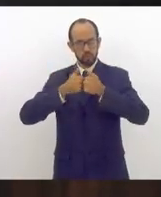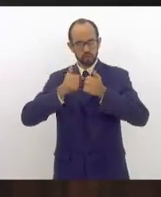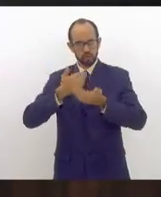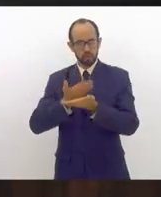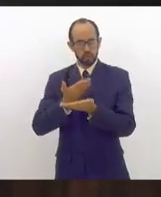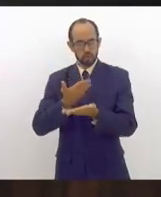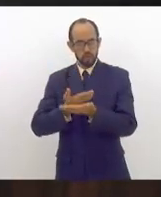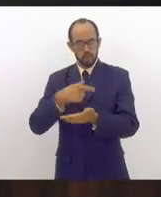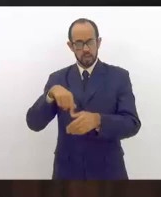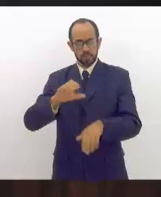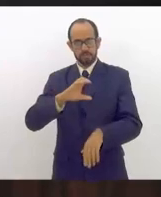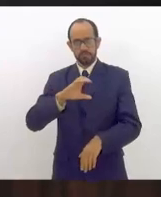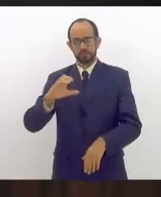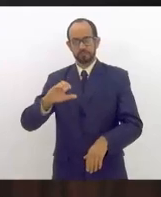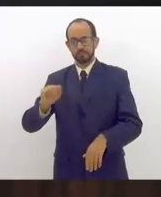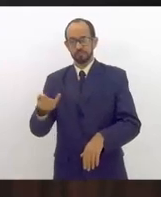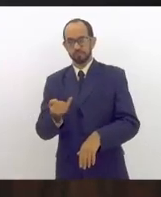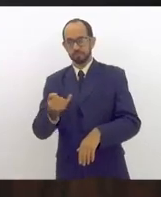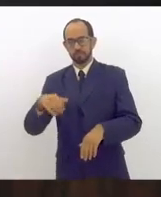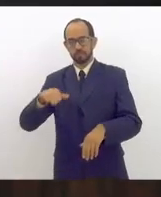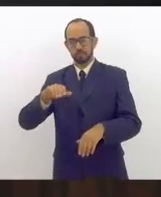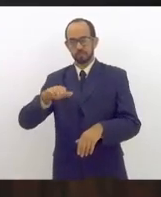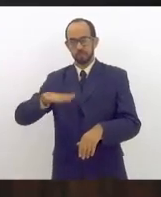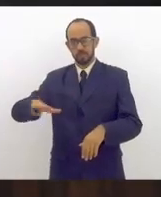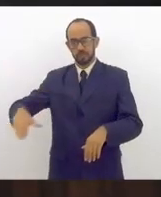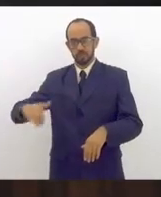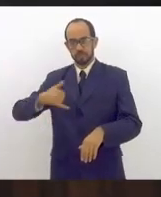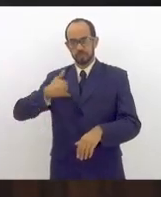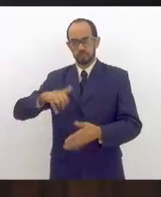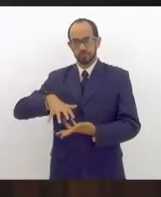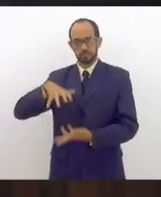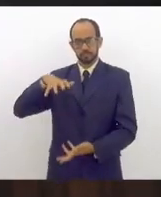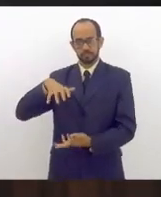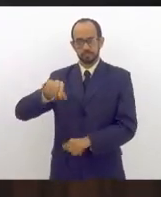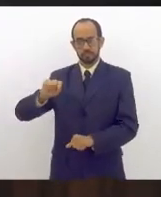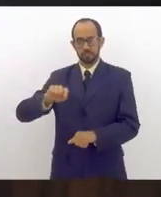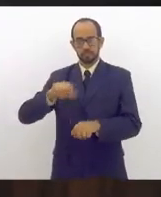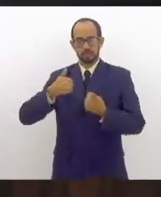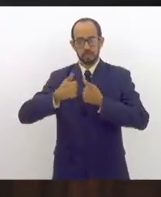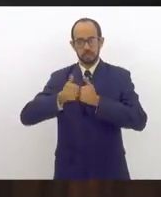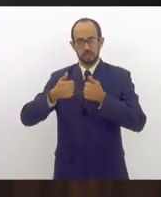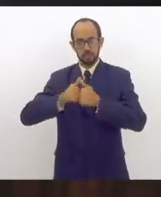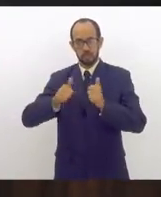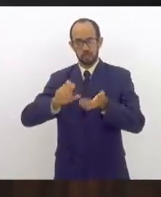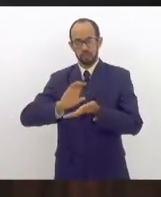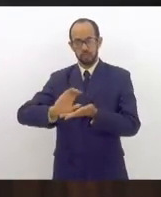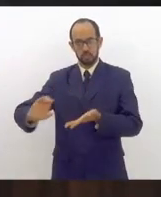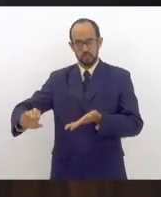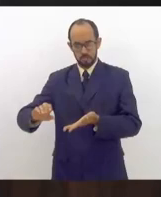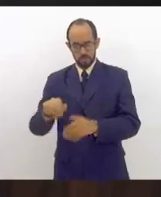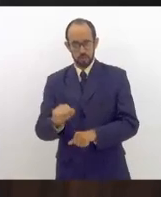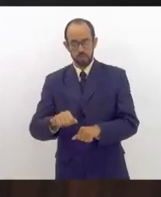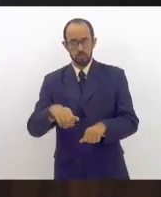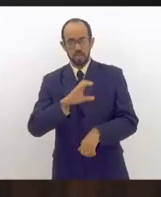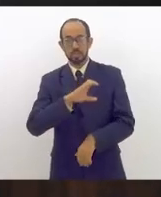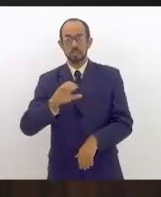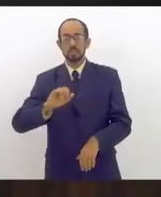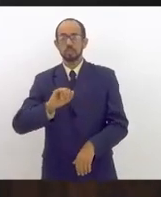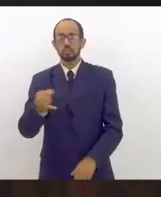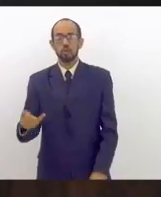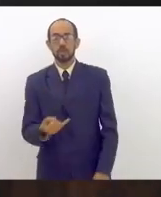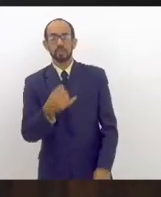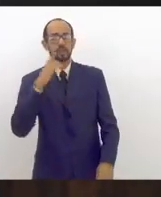de Constituição e Justiça, de Assunto da Criança e Adolescente e do Idoso, de Transporte, de Educação e de Orçamento. Para emitir parecer pela Comissão de Constituição e